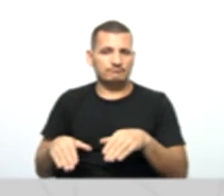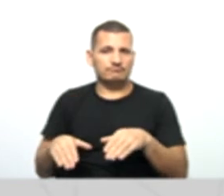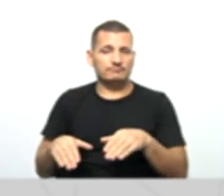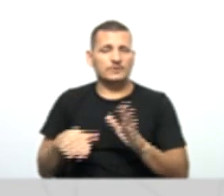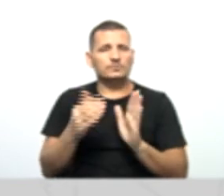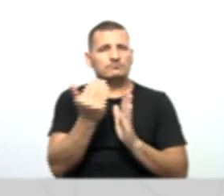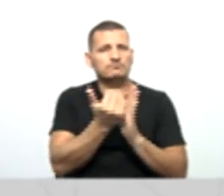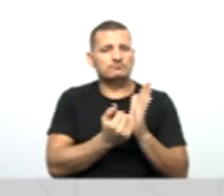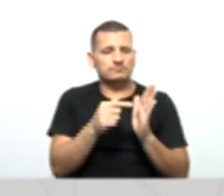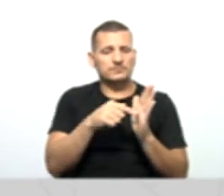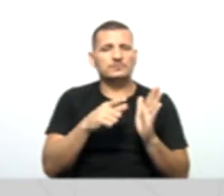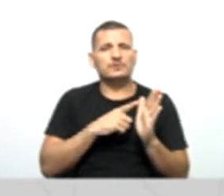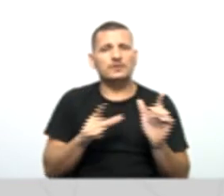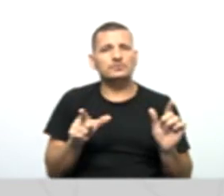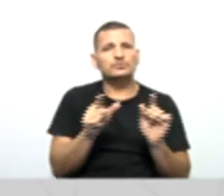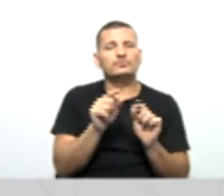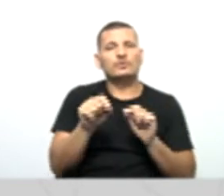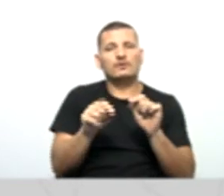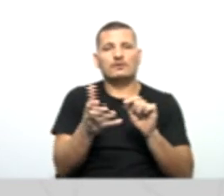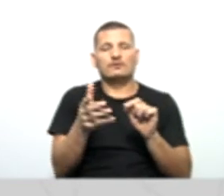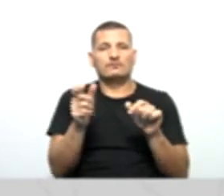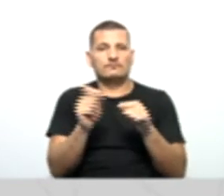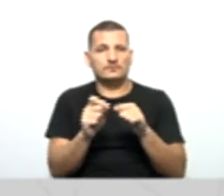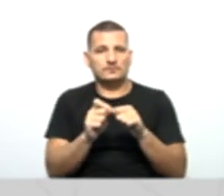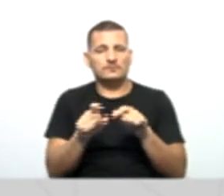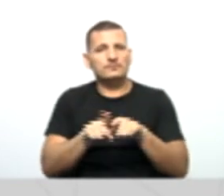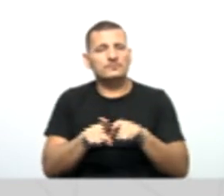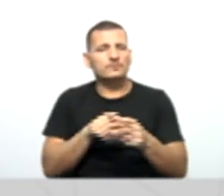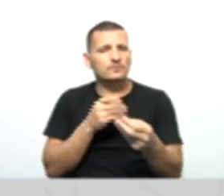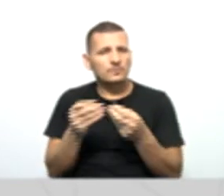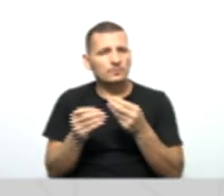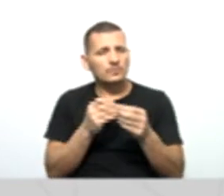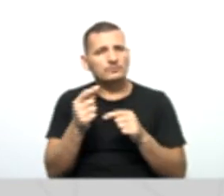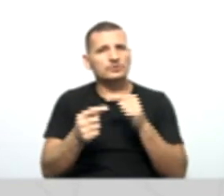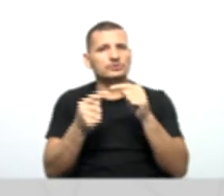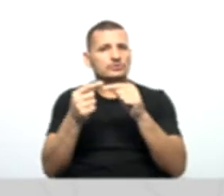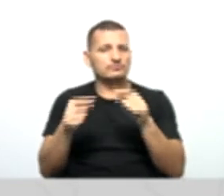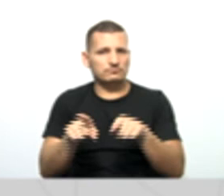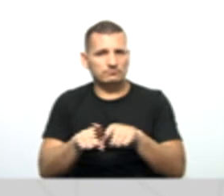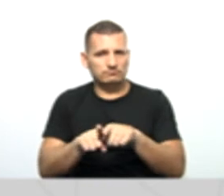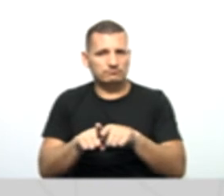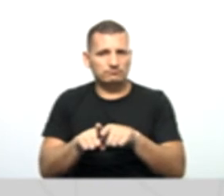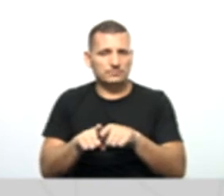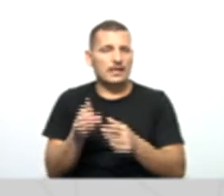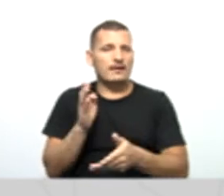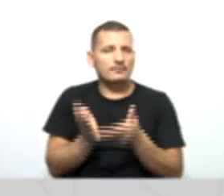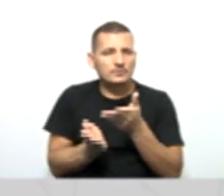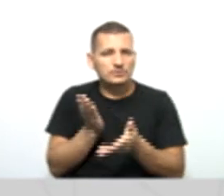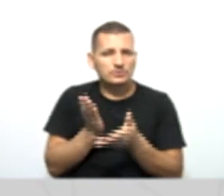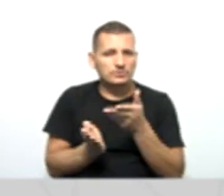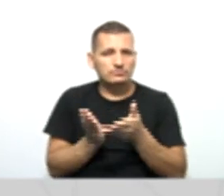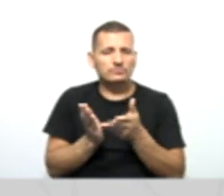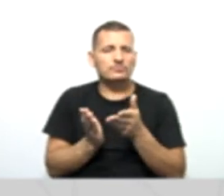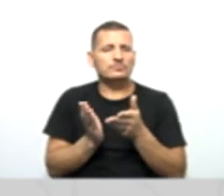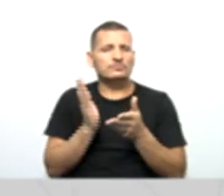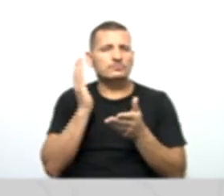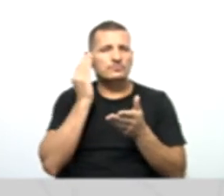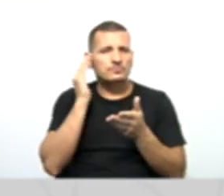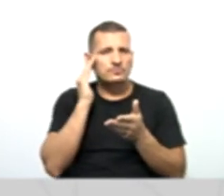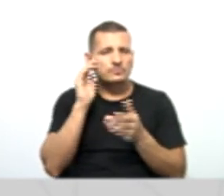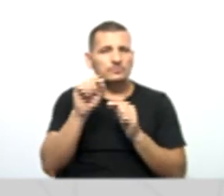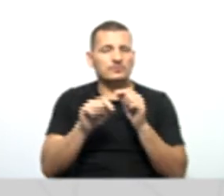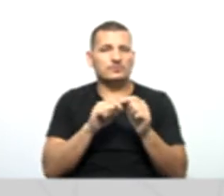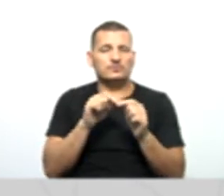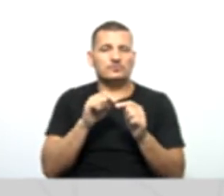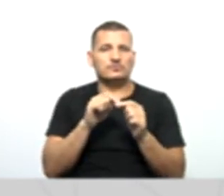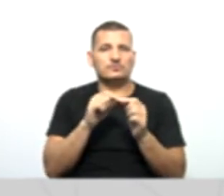quer fazer e como os objetivos serão atendidos. Nesse sentido aqui, de entender o que é o escopo, quando você